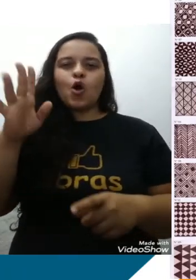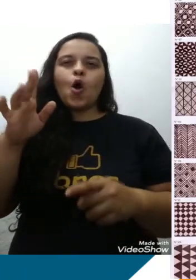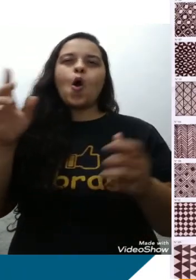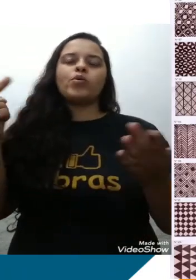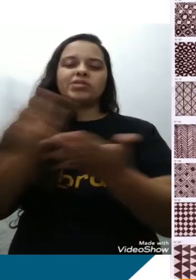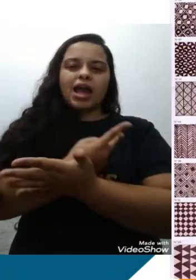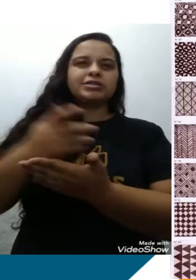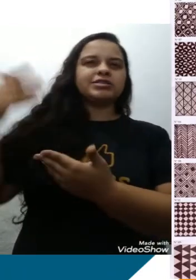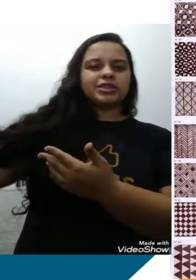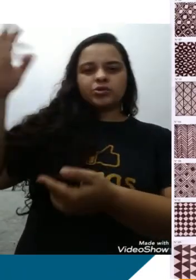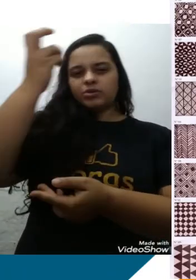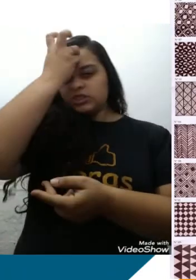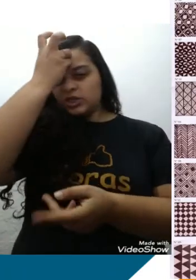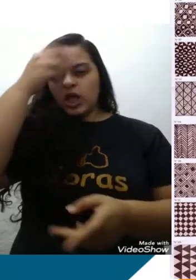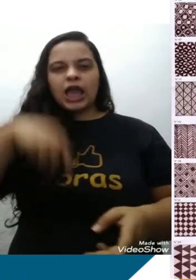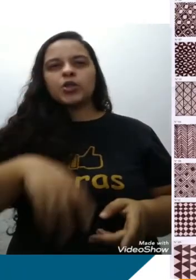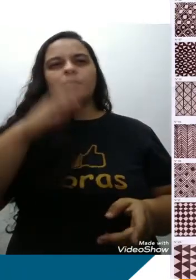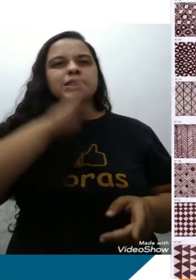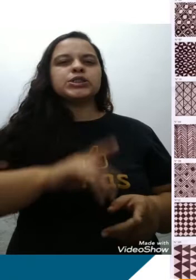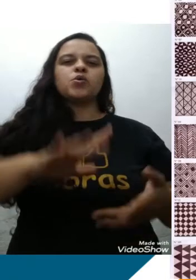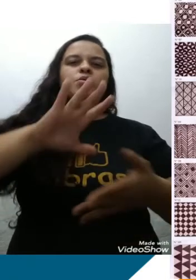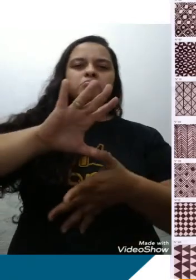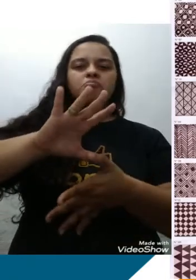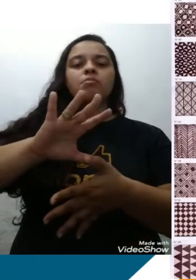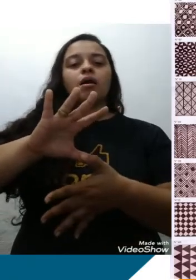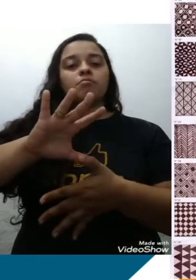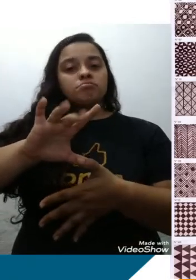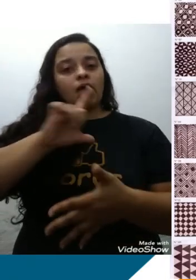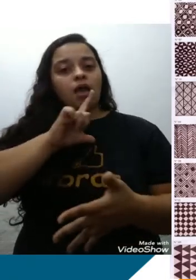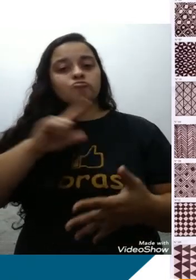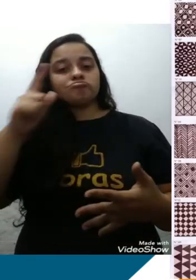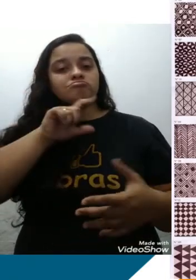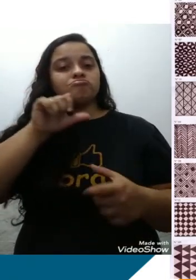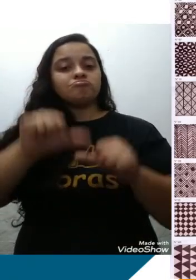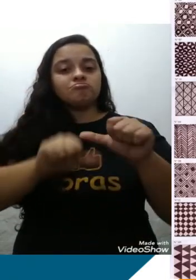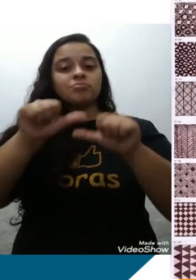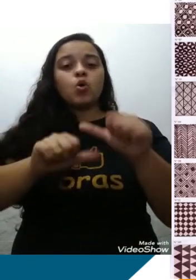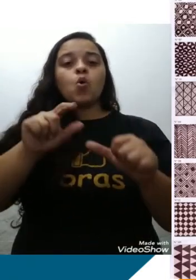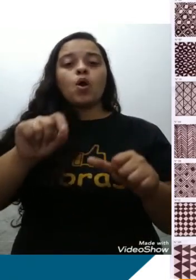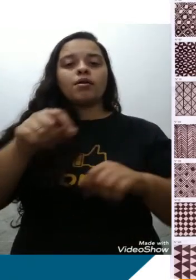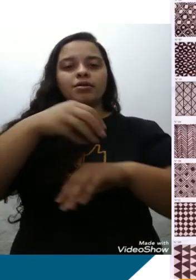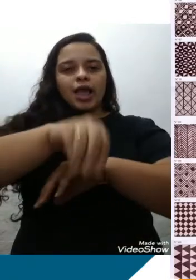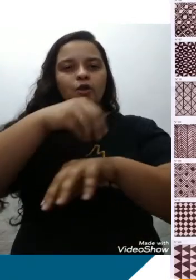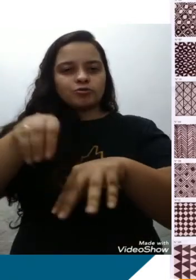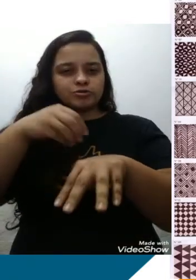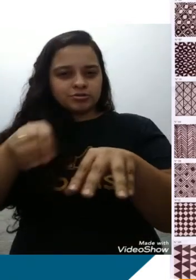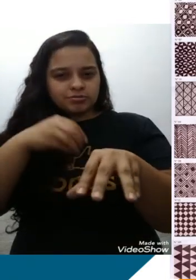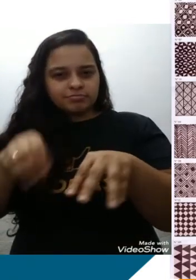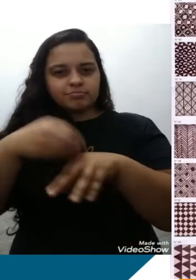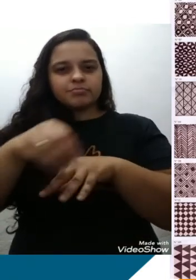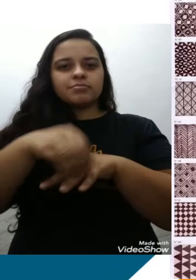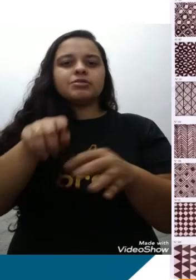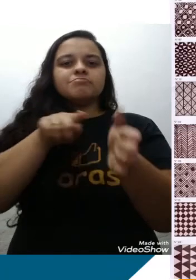distante da gente, que só acontece lá longe, no Egito, mas que aqui no Brasil e na América tem se fortalecido muito, que é justamente a